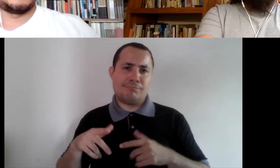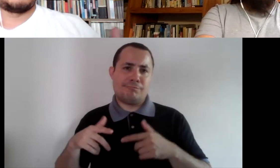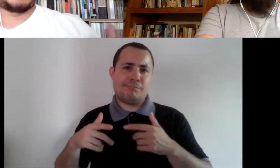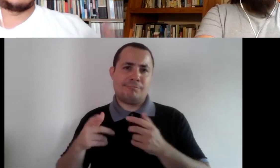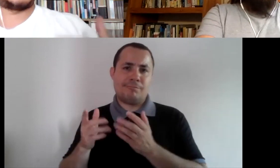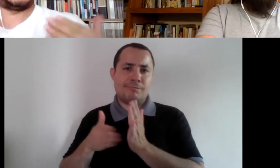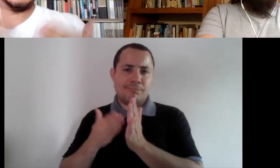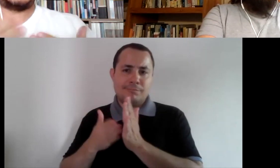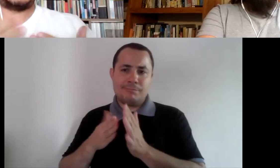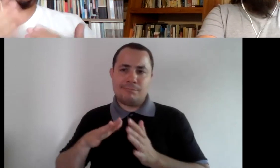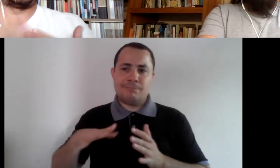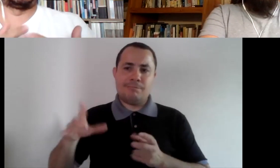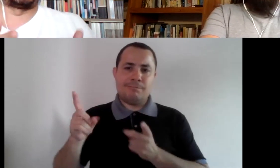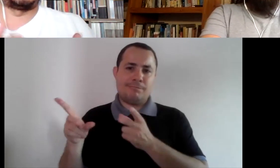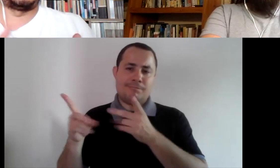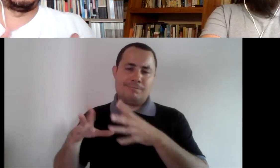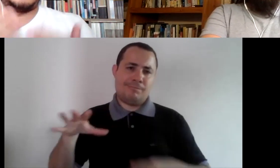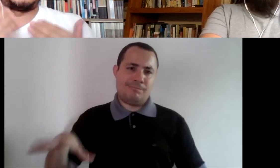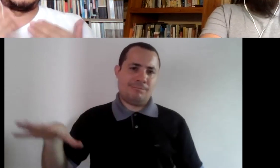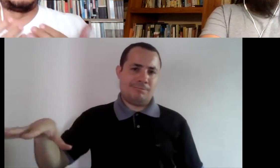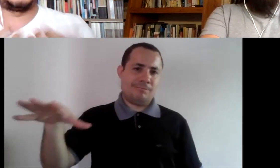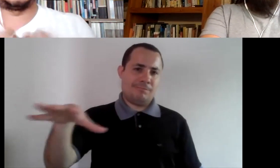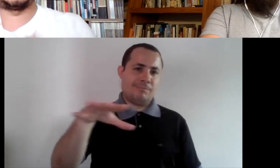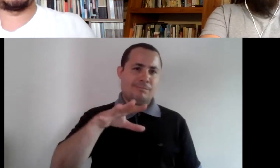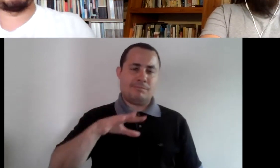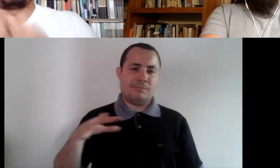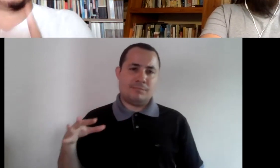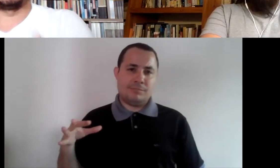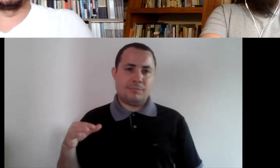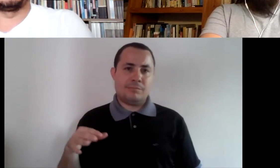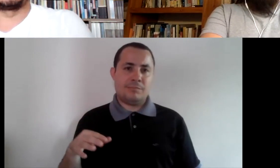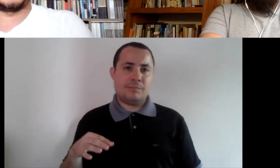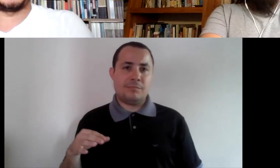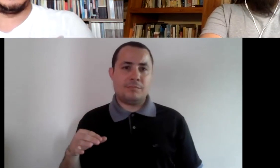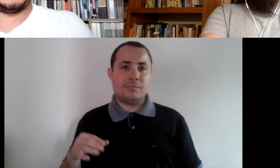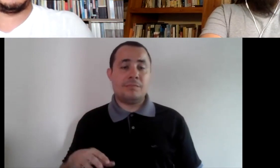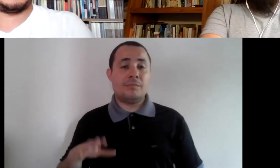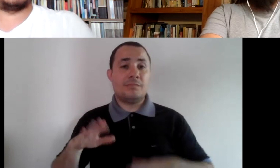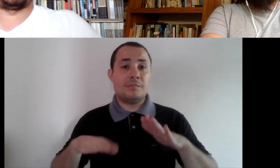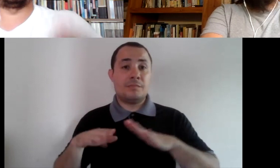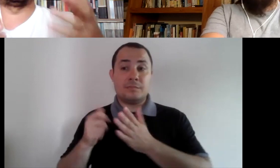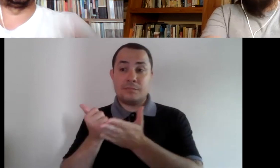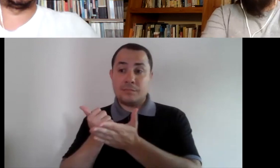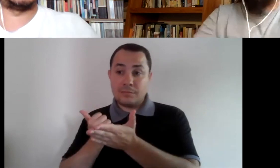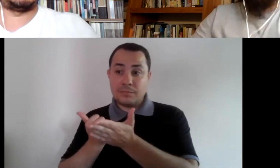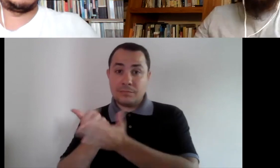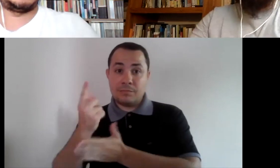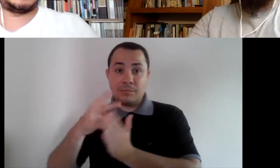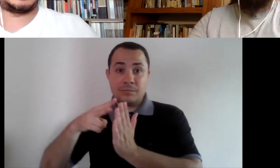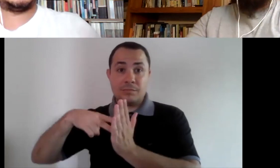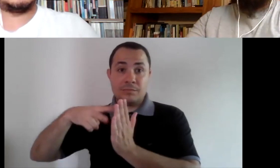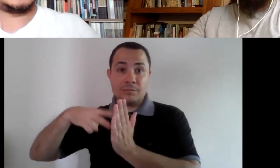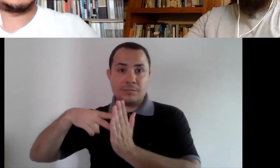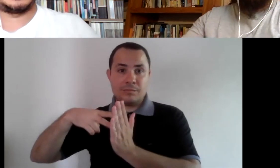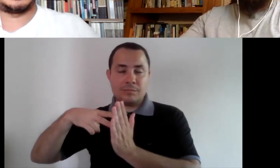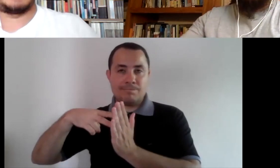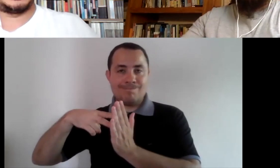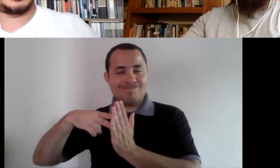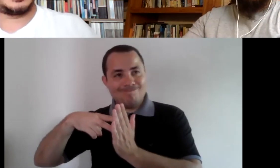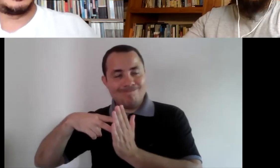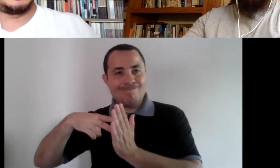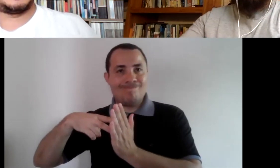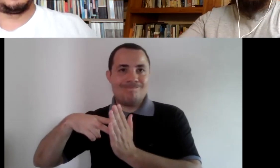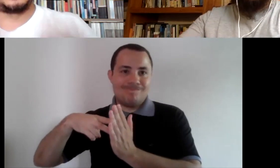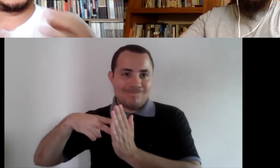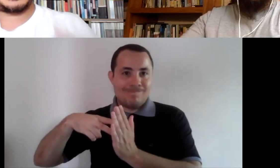mercados. Mas a ideia de que assim o leitor precise comprar os livros para ler é algo que a gente deveria relativizar,